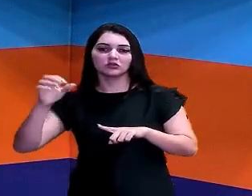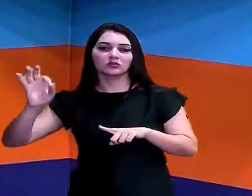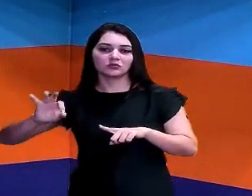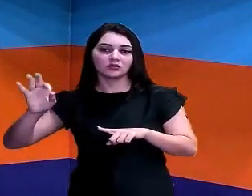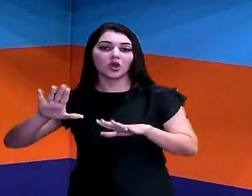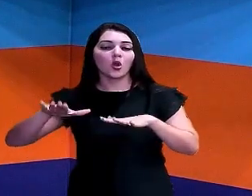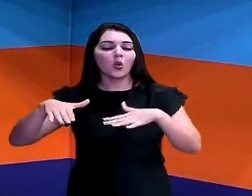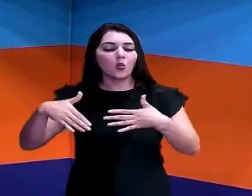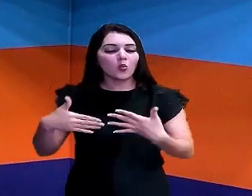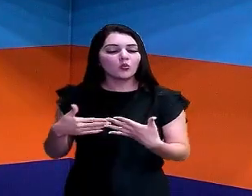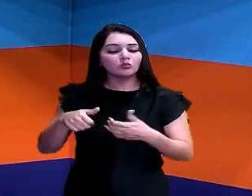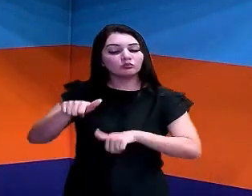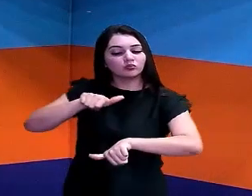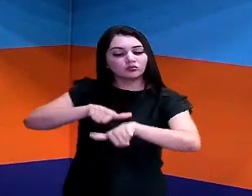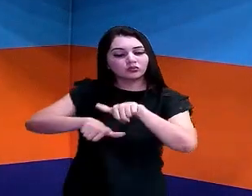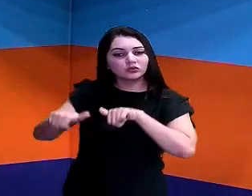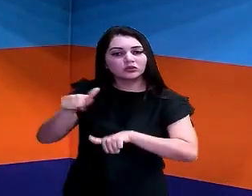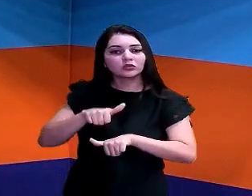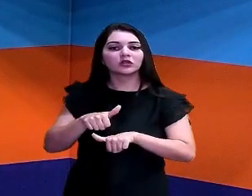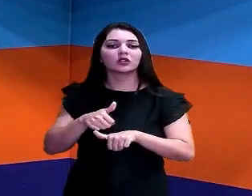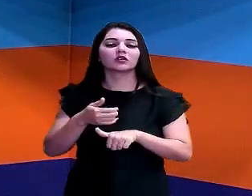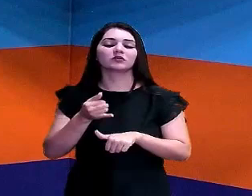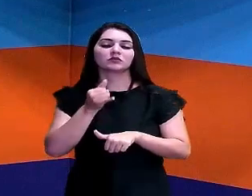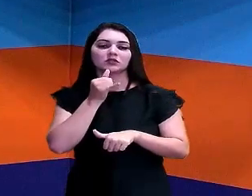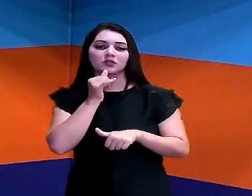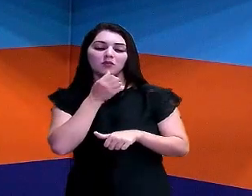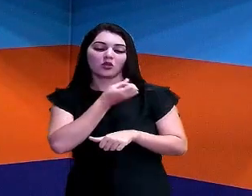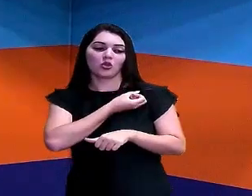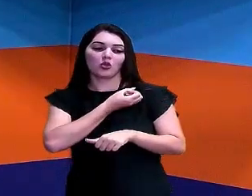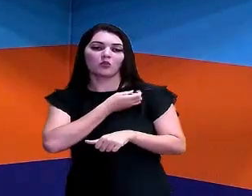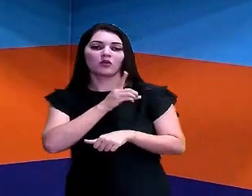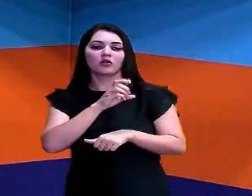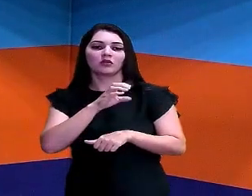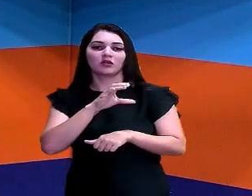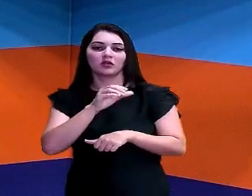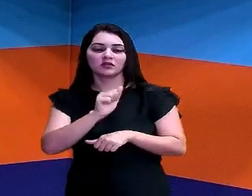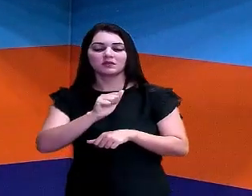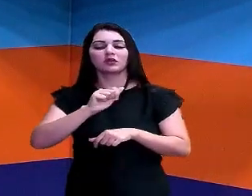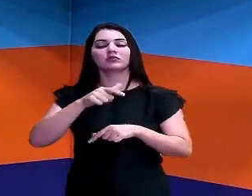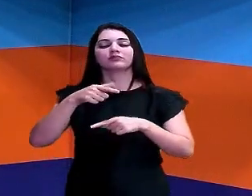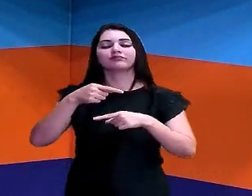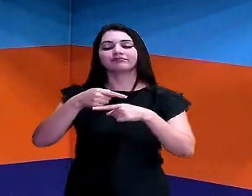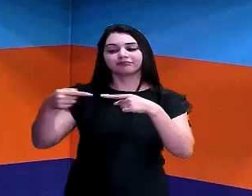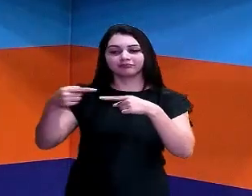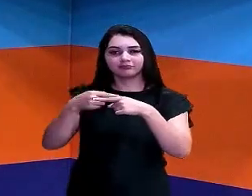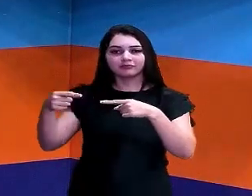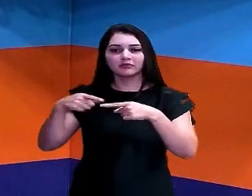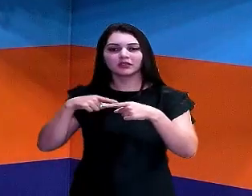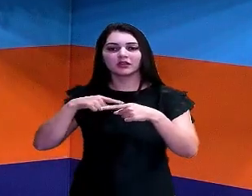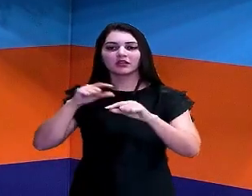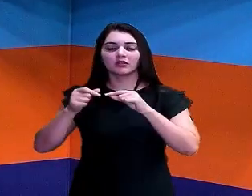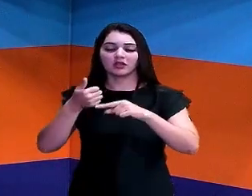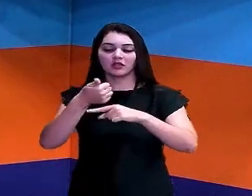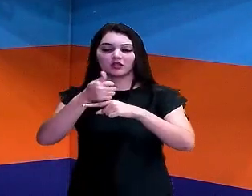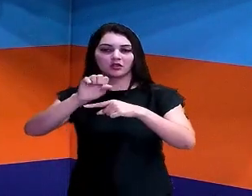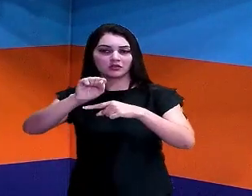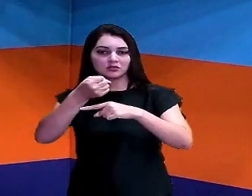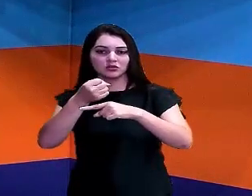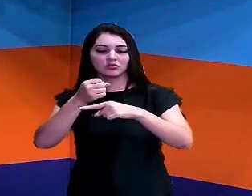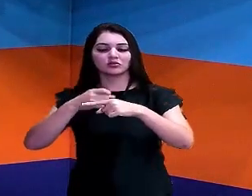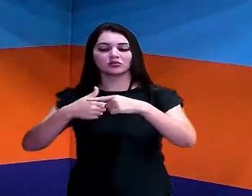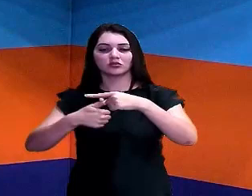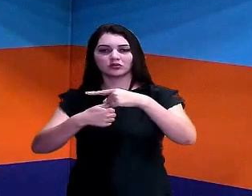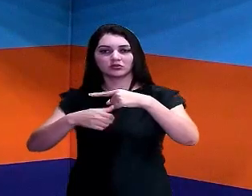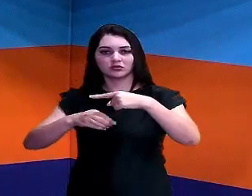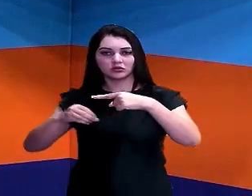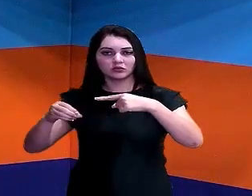essa transformação do número decimal numa forma de fração. Então, aqui 18 sobre 100. Ah, pastora, por